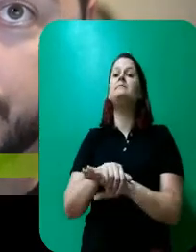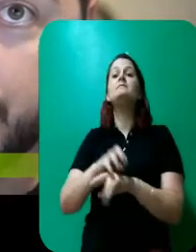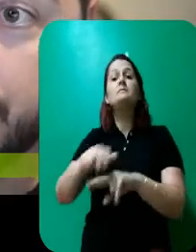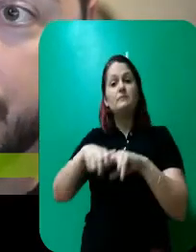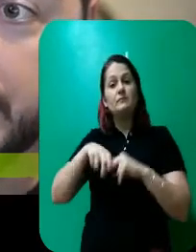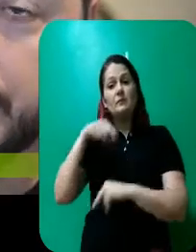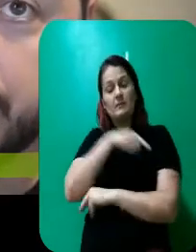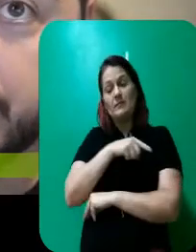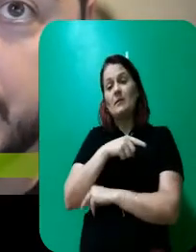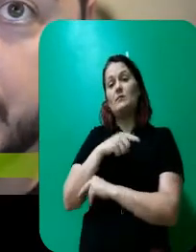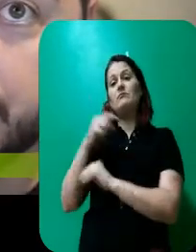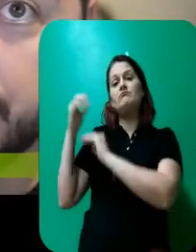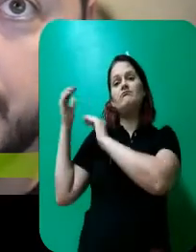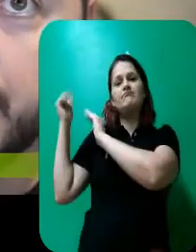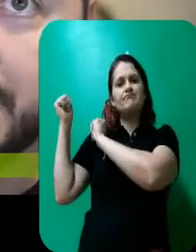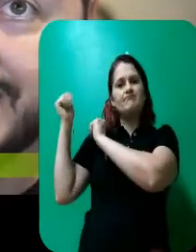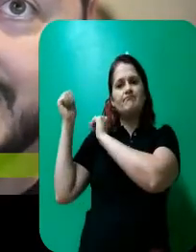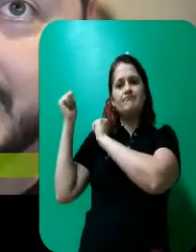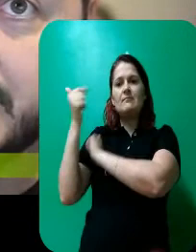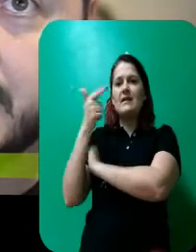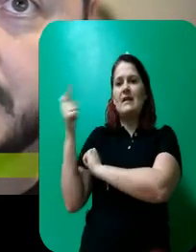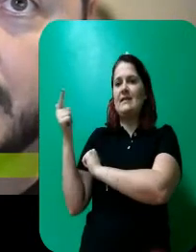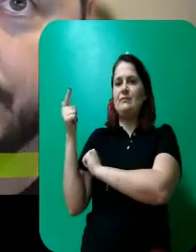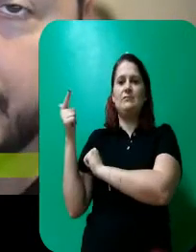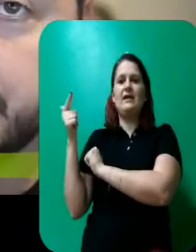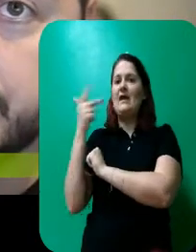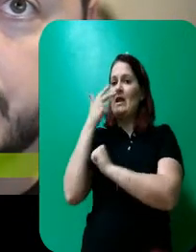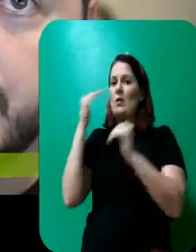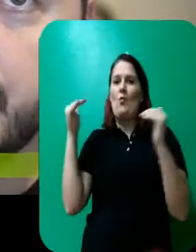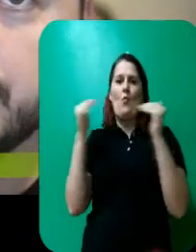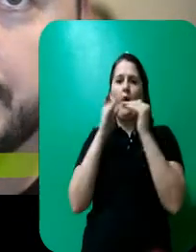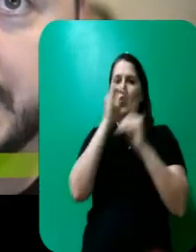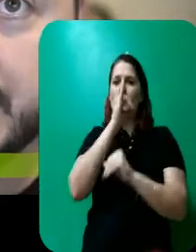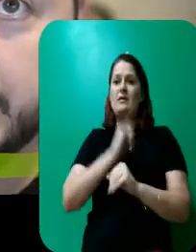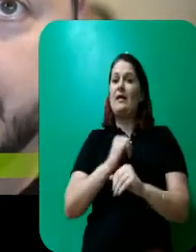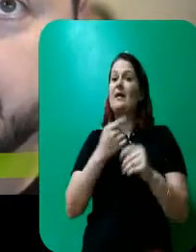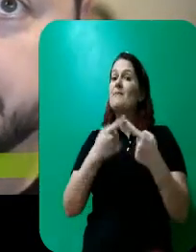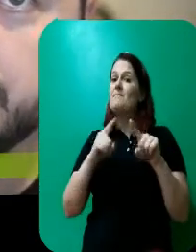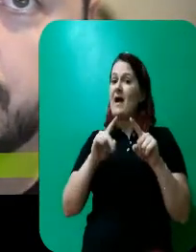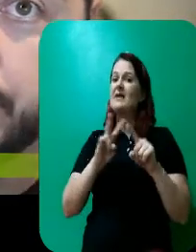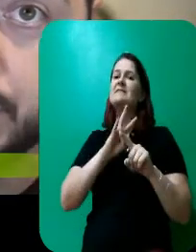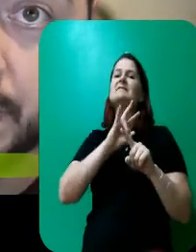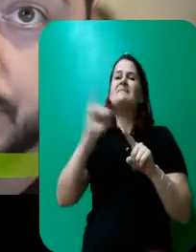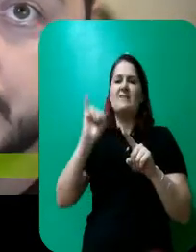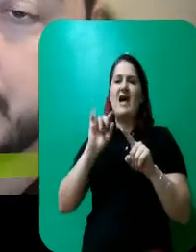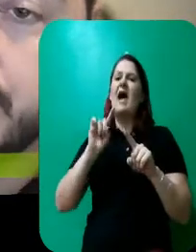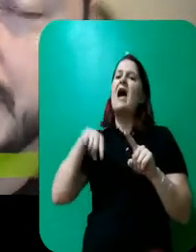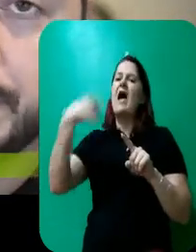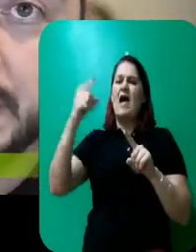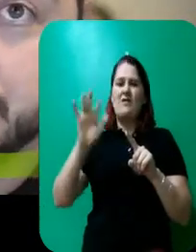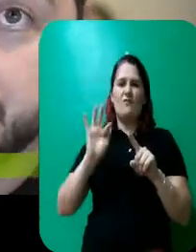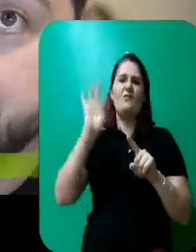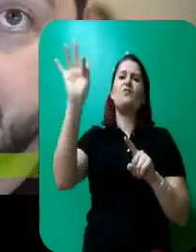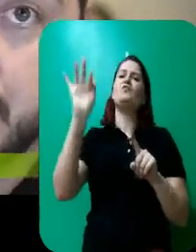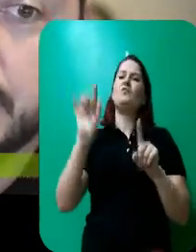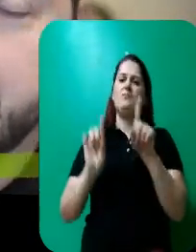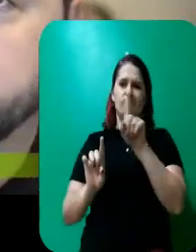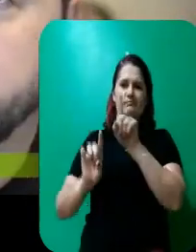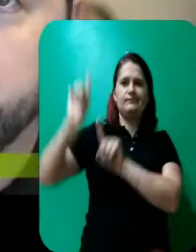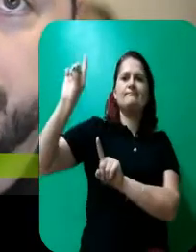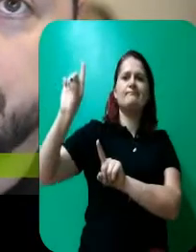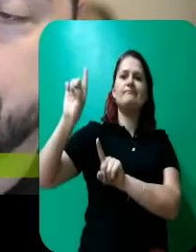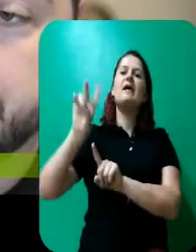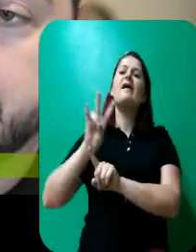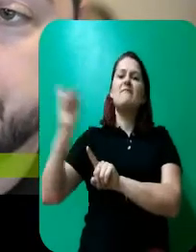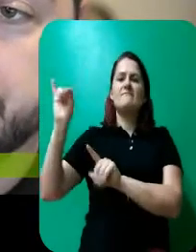um número de mortes compatível com o italiano, mas a tendência deles lá na frente é ultrapassar a Itália. Como eu disse para vocês, fica essa predição registrada, é